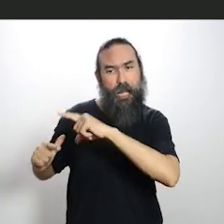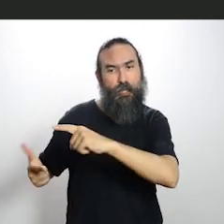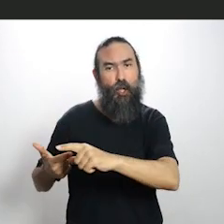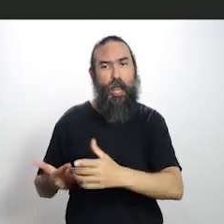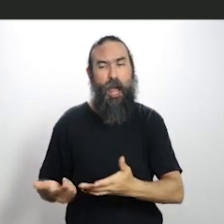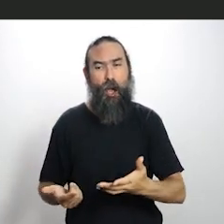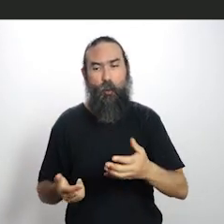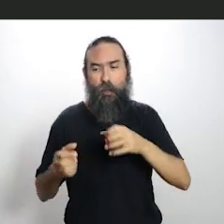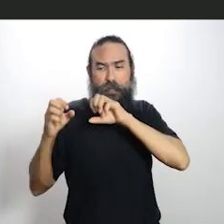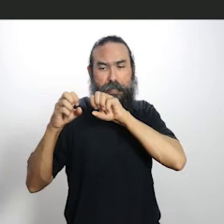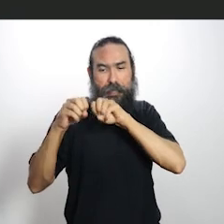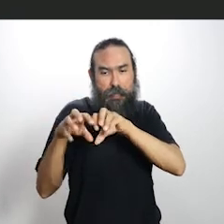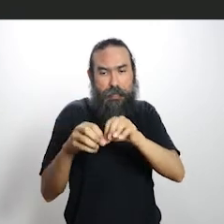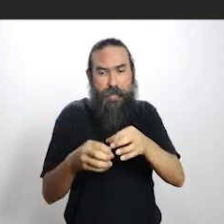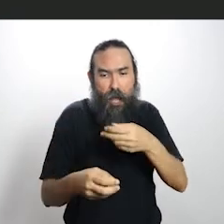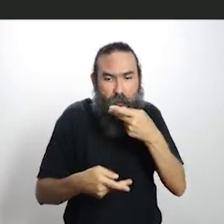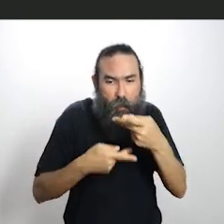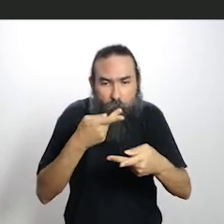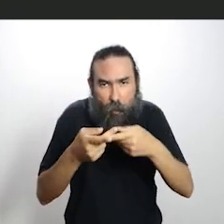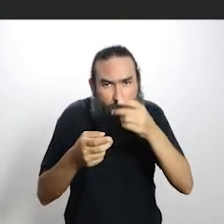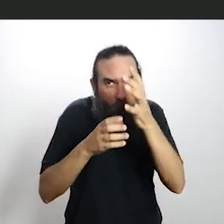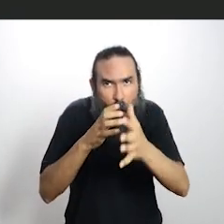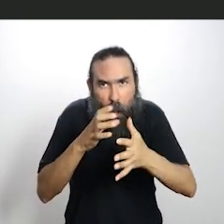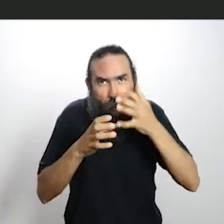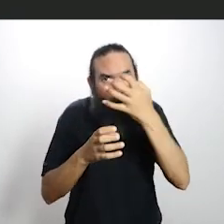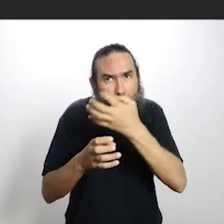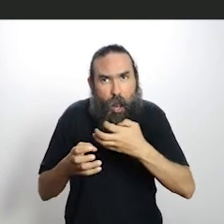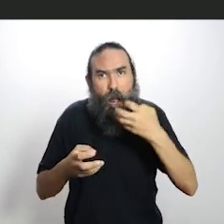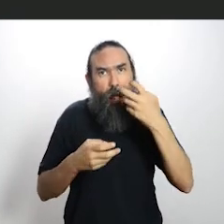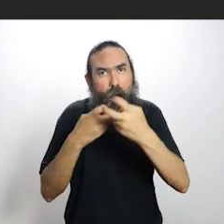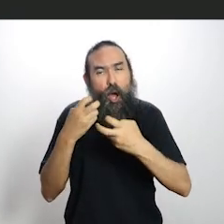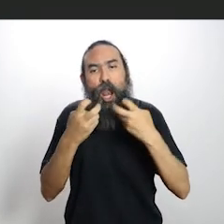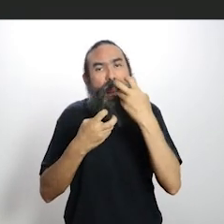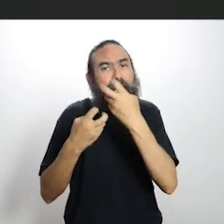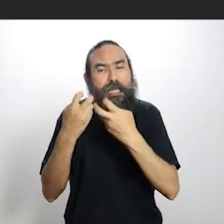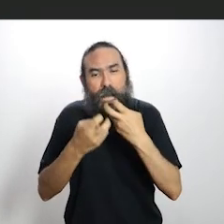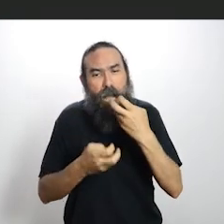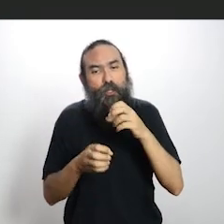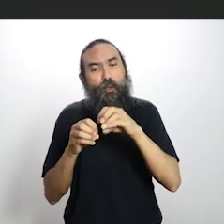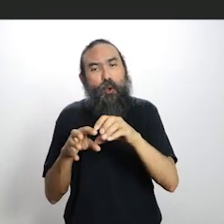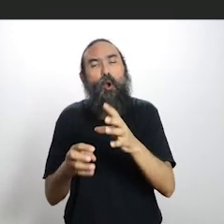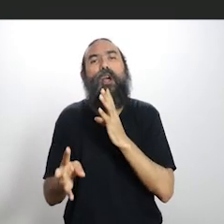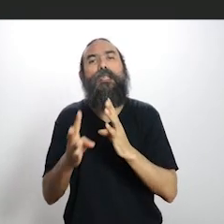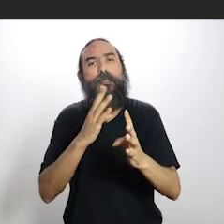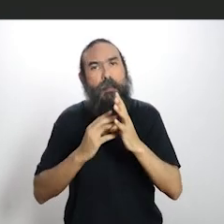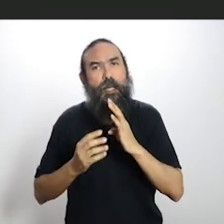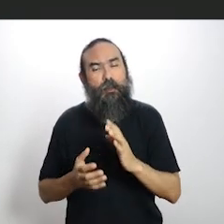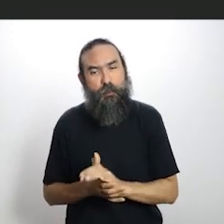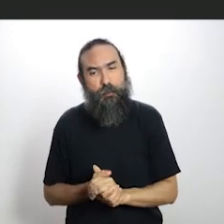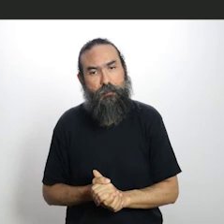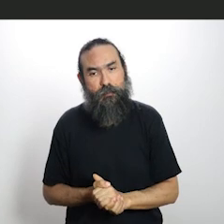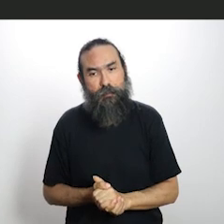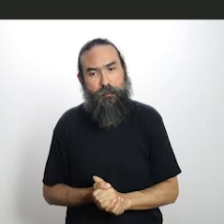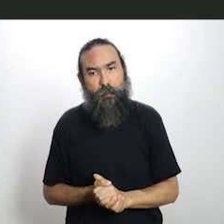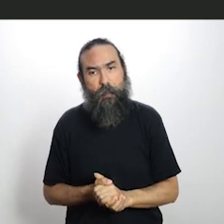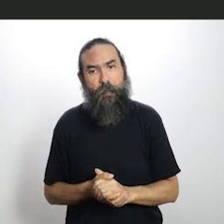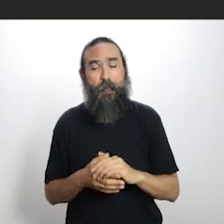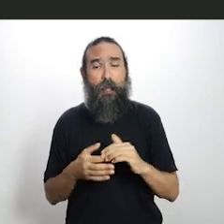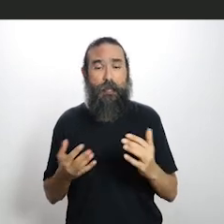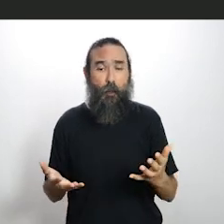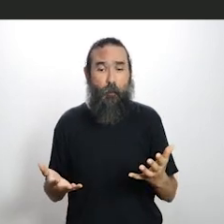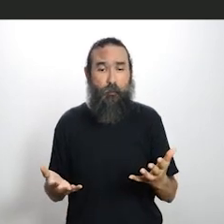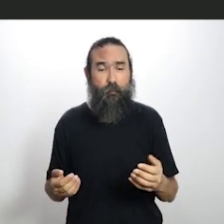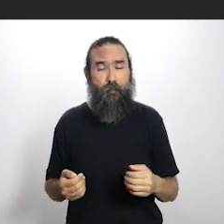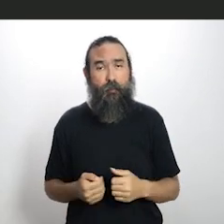que é basicamente isso o que eu venho aqui a colaborar e entender como um praticante sabe